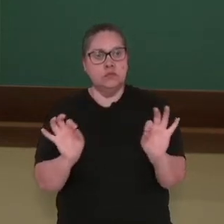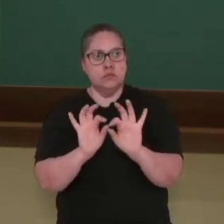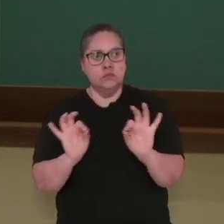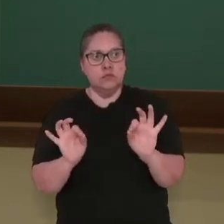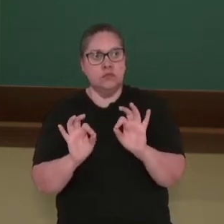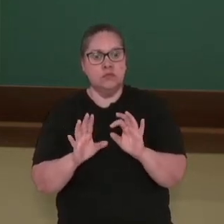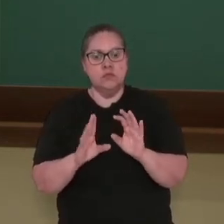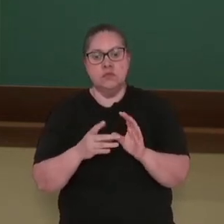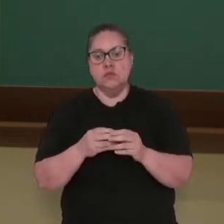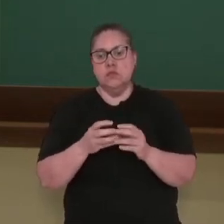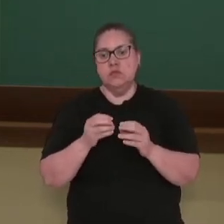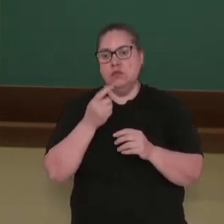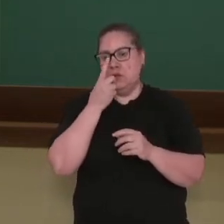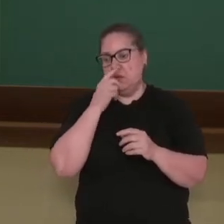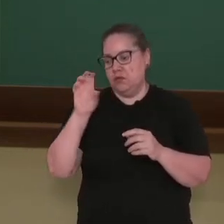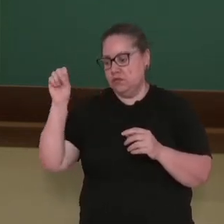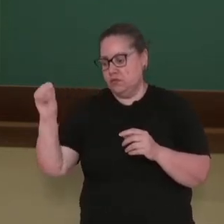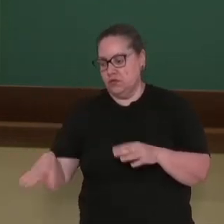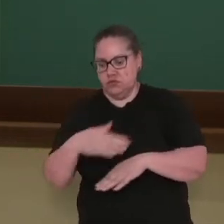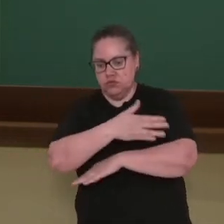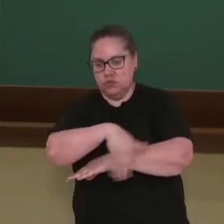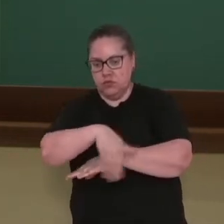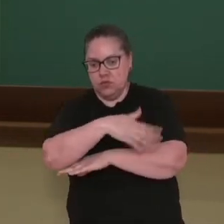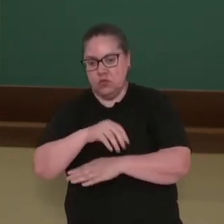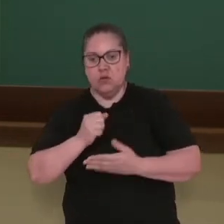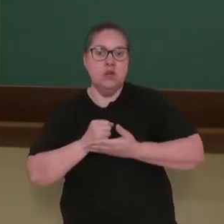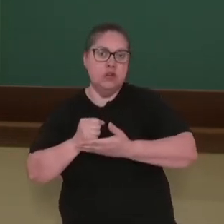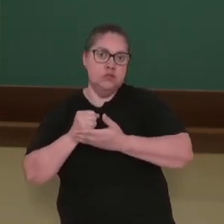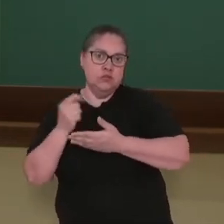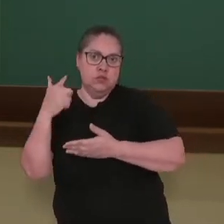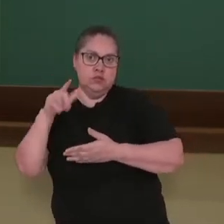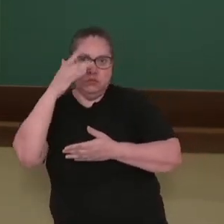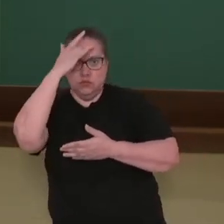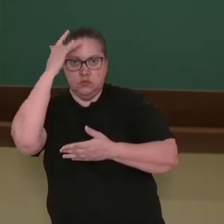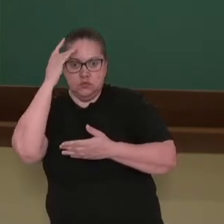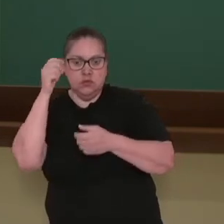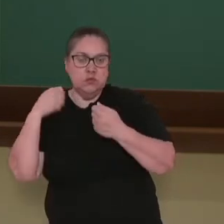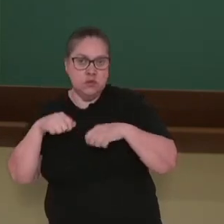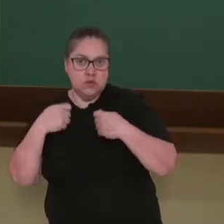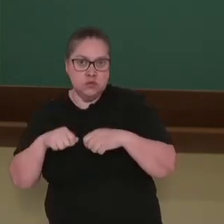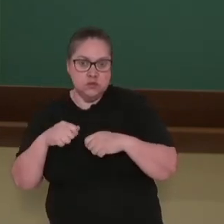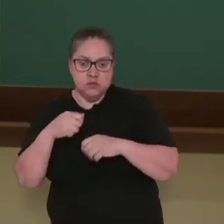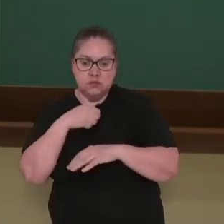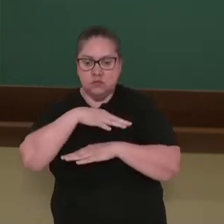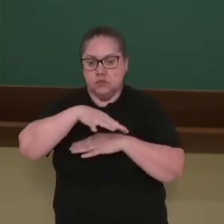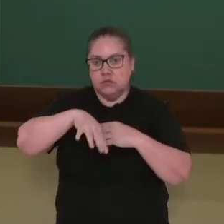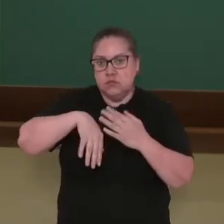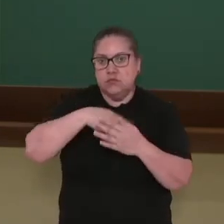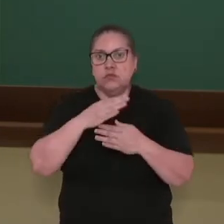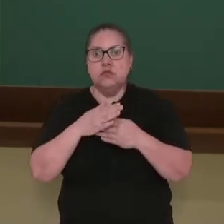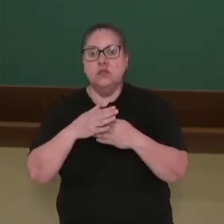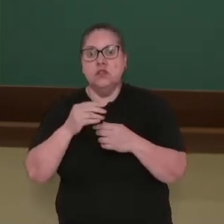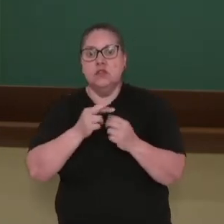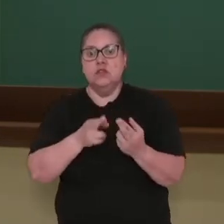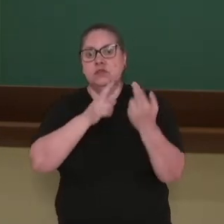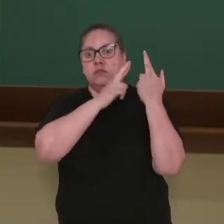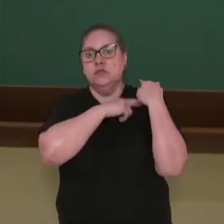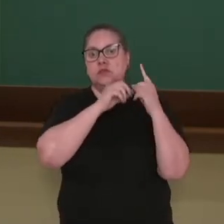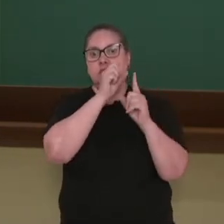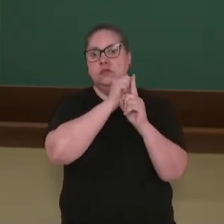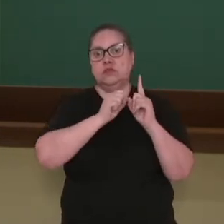as responsabilidades sociais dessa empresa? Então, além da responsabilidade no trabalho, é importante